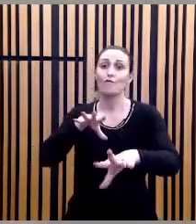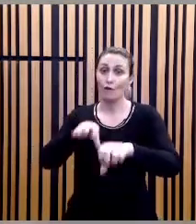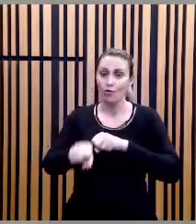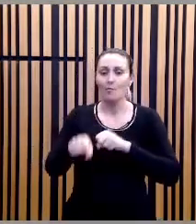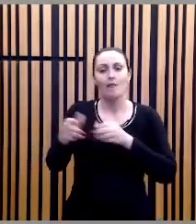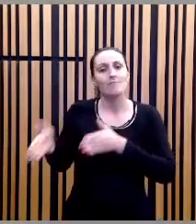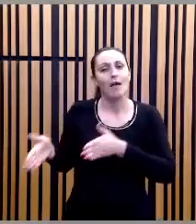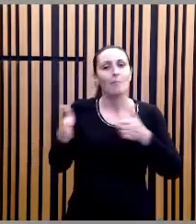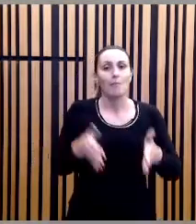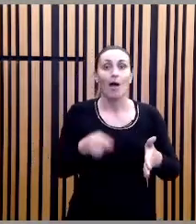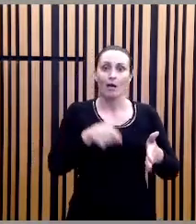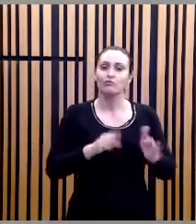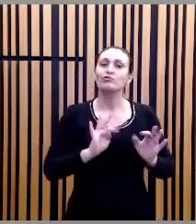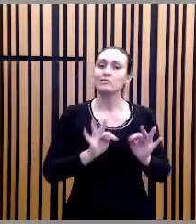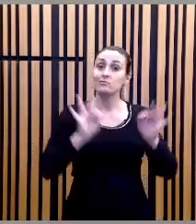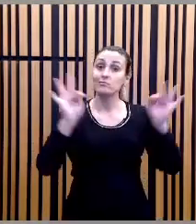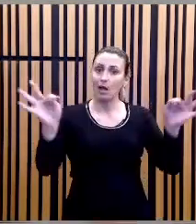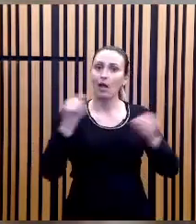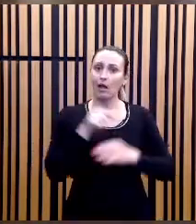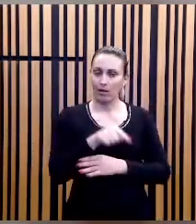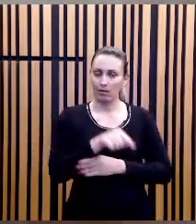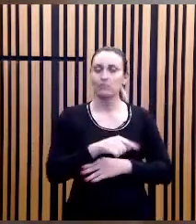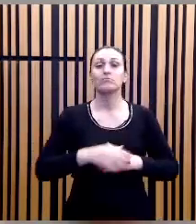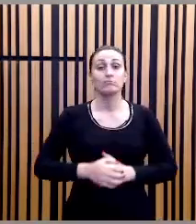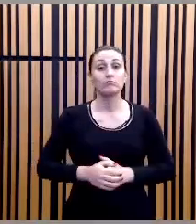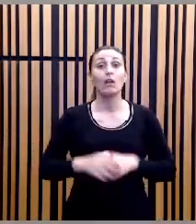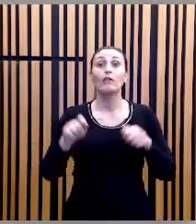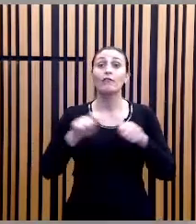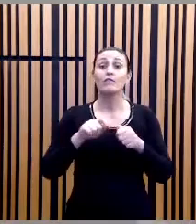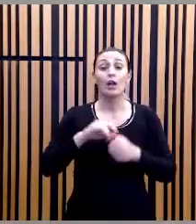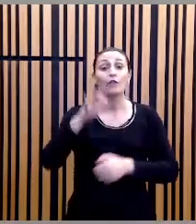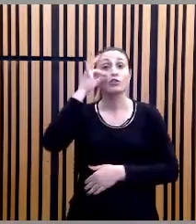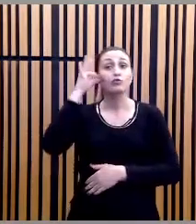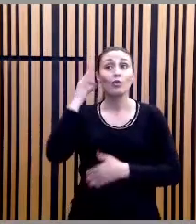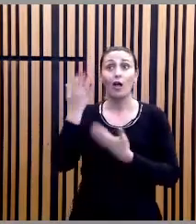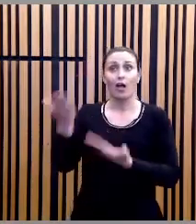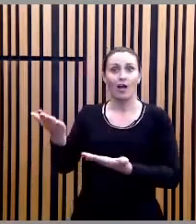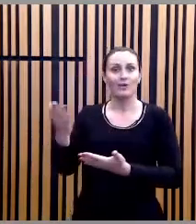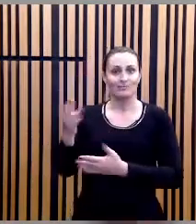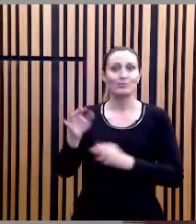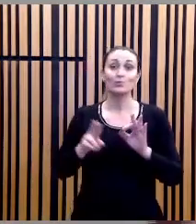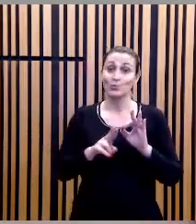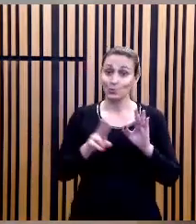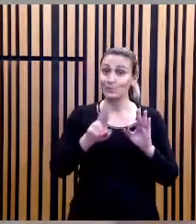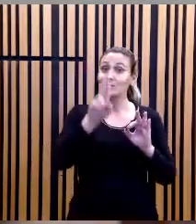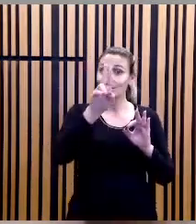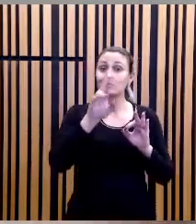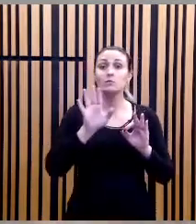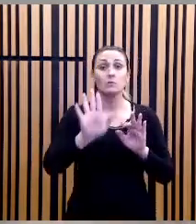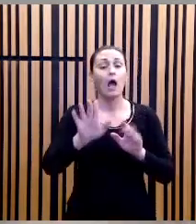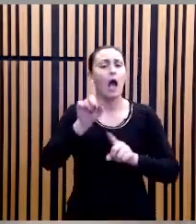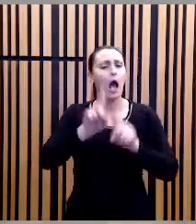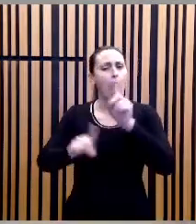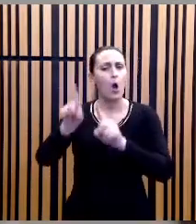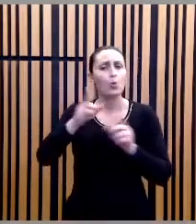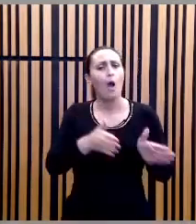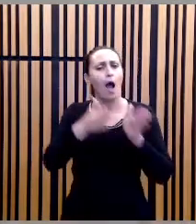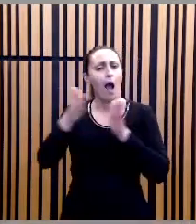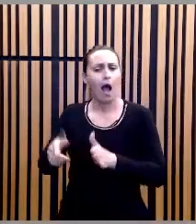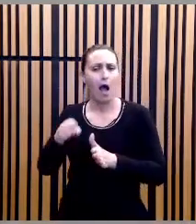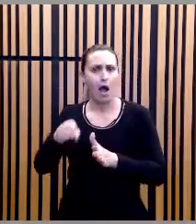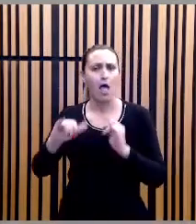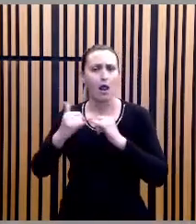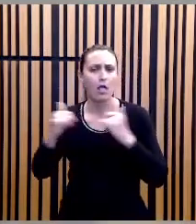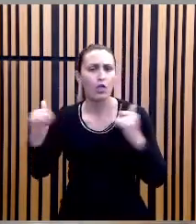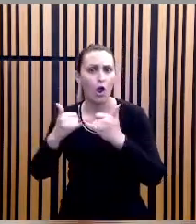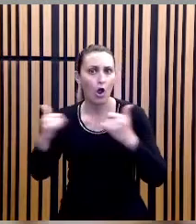parte técnica da instituição, e fizeram vestibular aí para Unicinos, alguns no setor de eletrônica e outros no